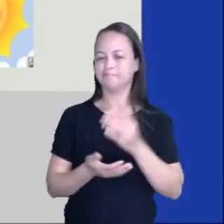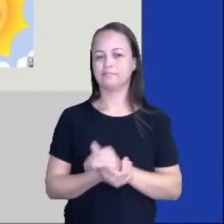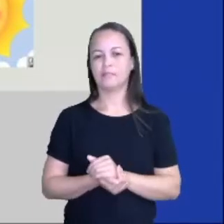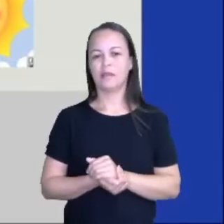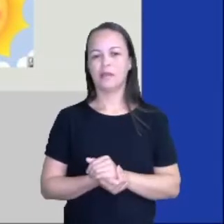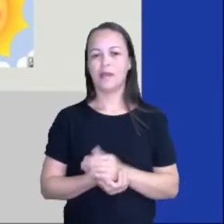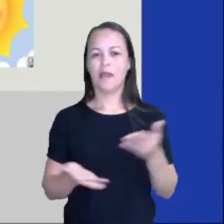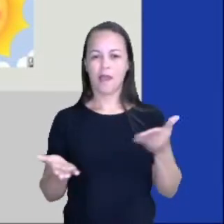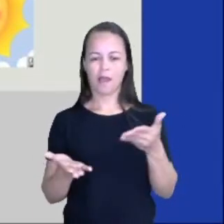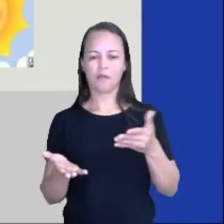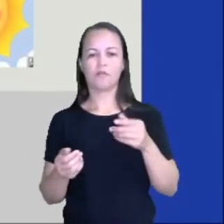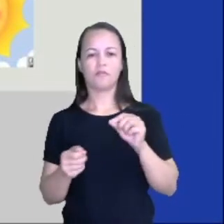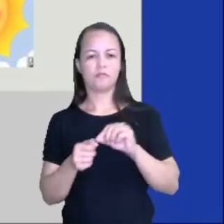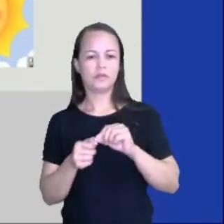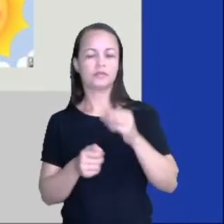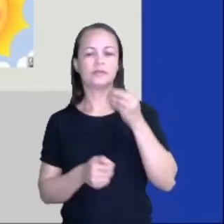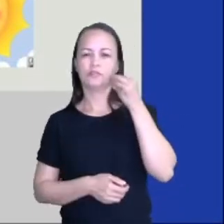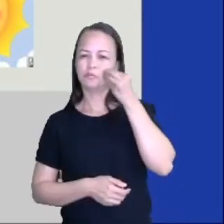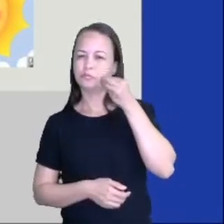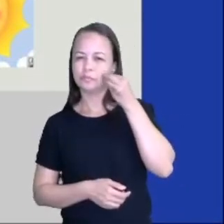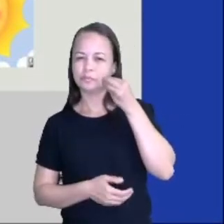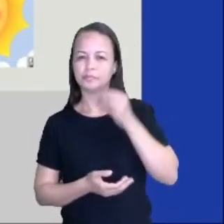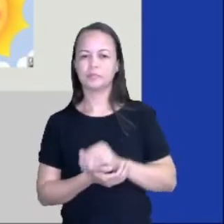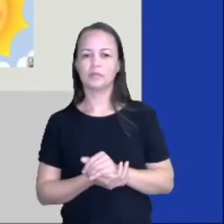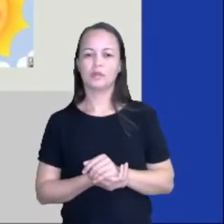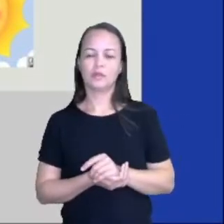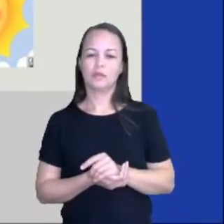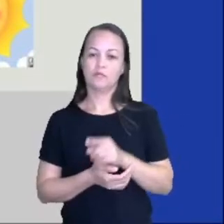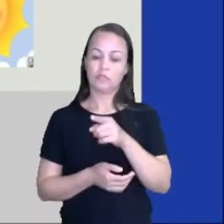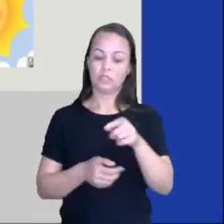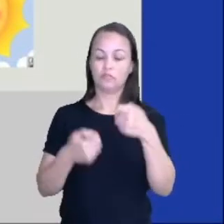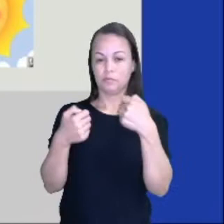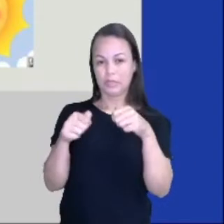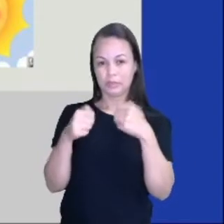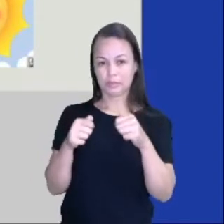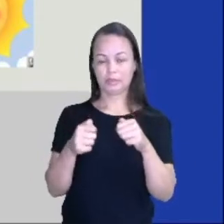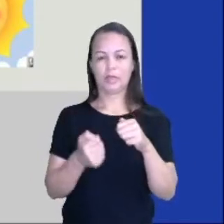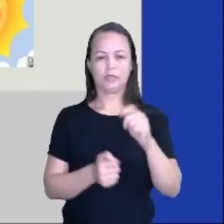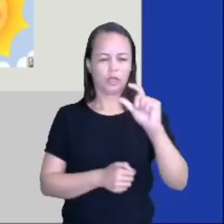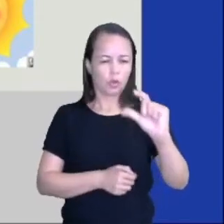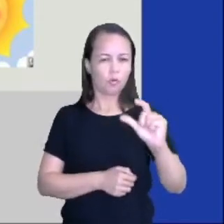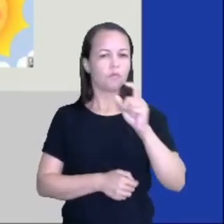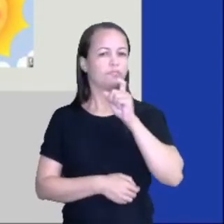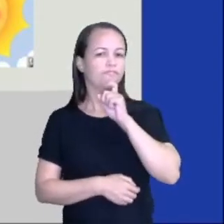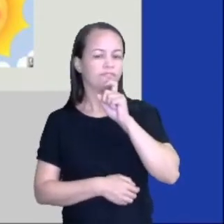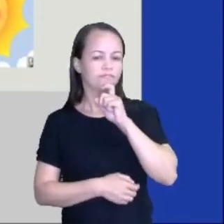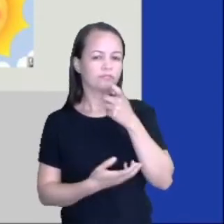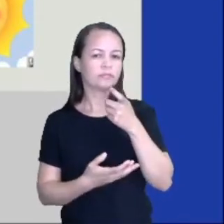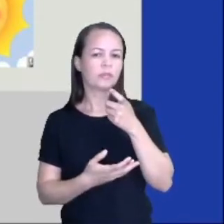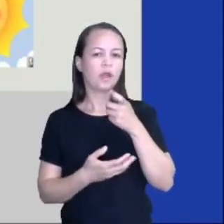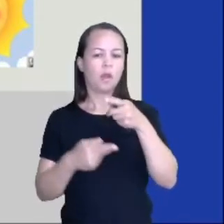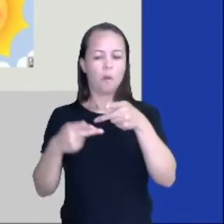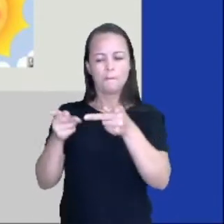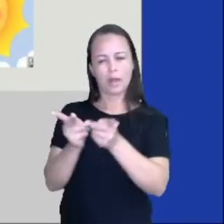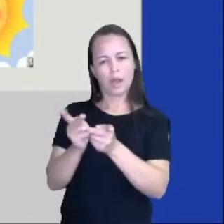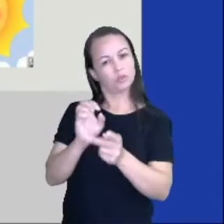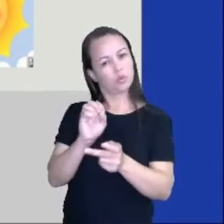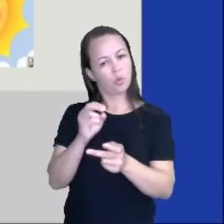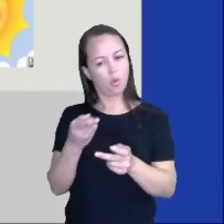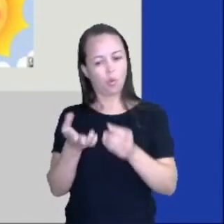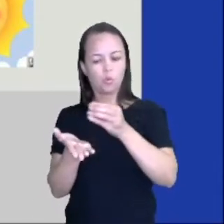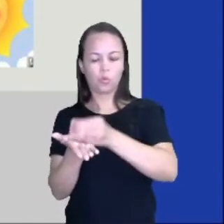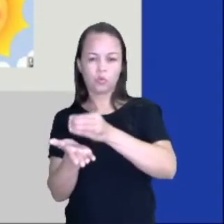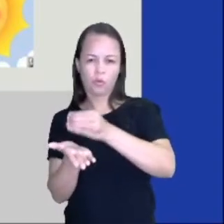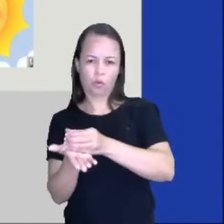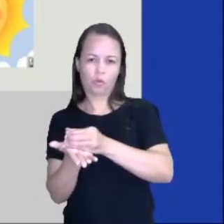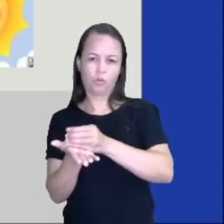Vamos agora fazer uma experiência. Você vai precisar de cubos de gelo, um prato ou um copo e